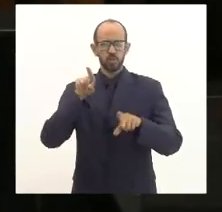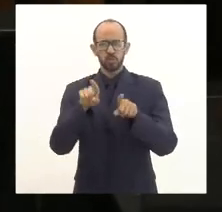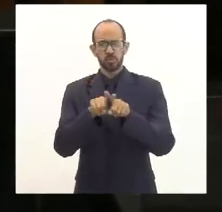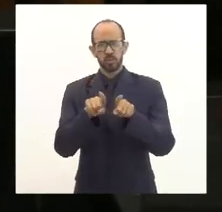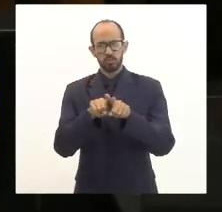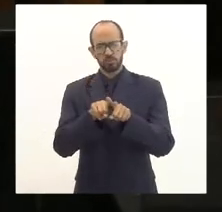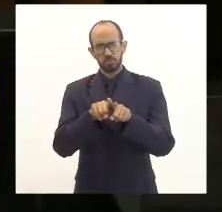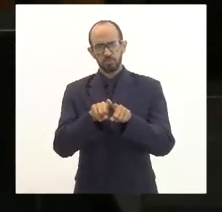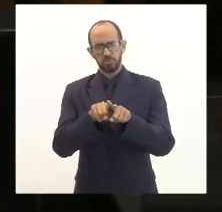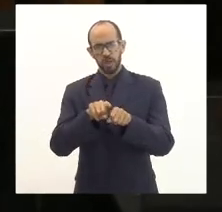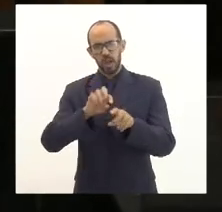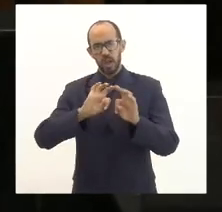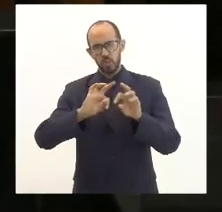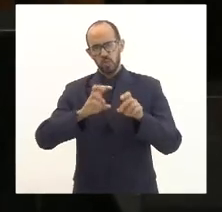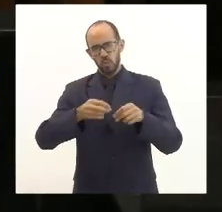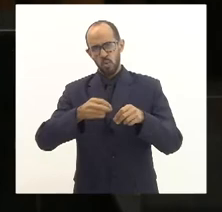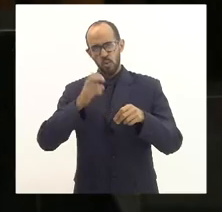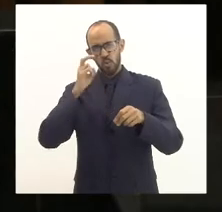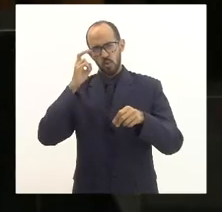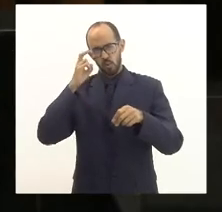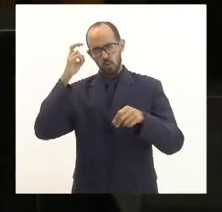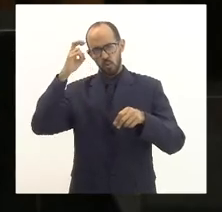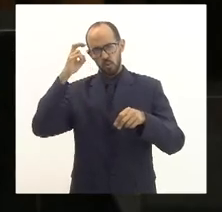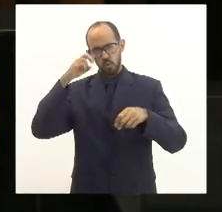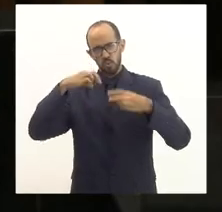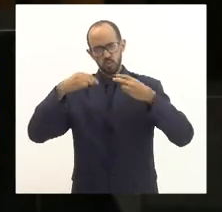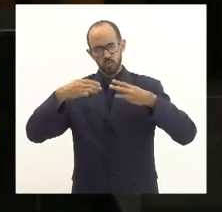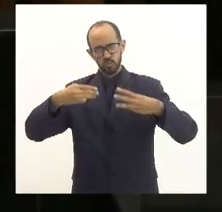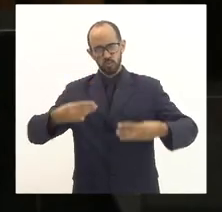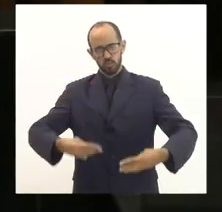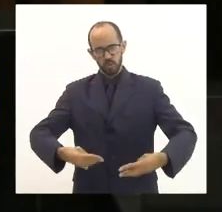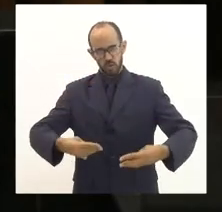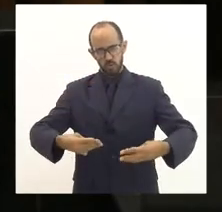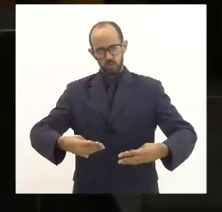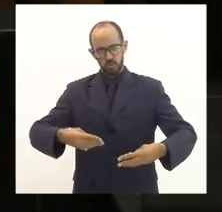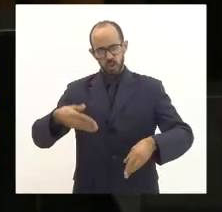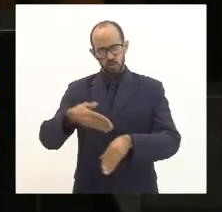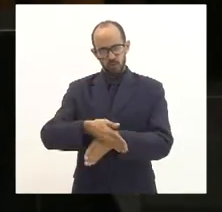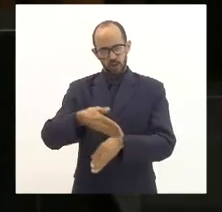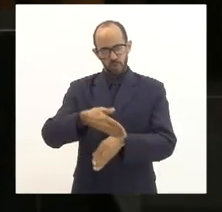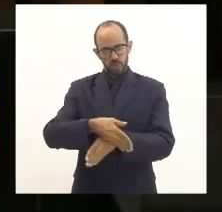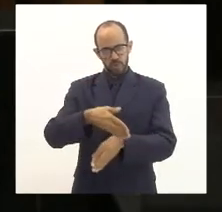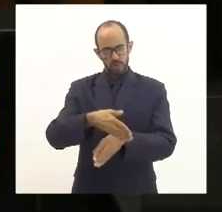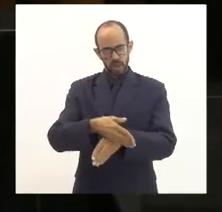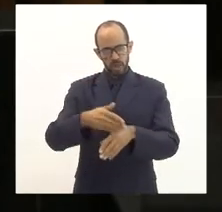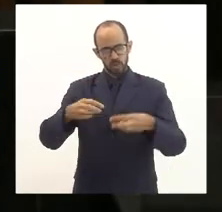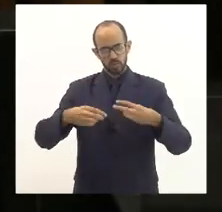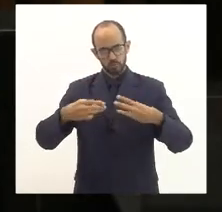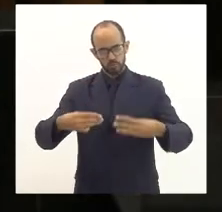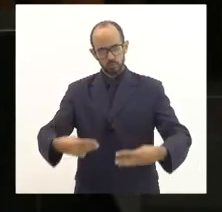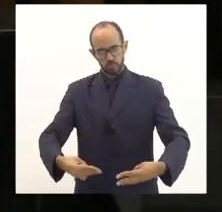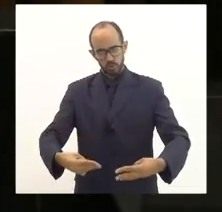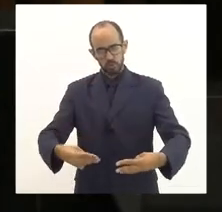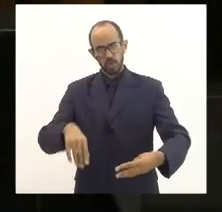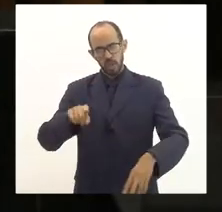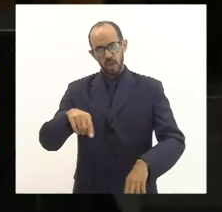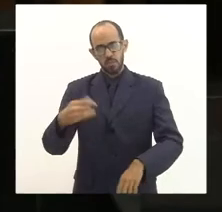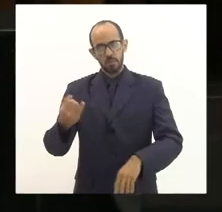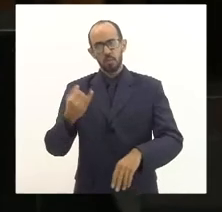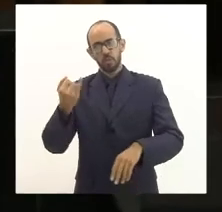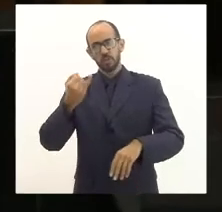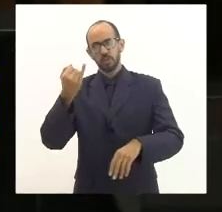a cultura preservar os nossos museus frequentar os museus é